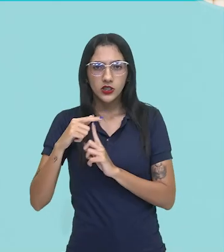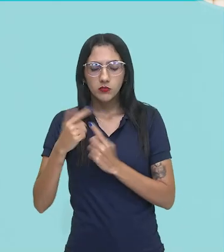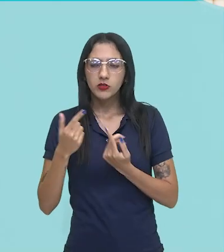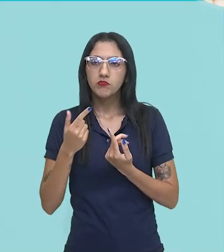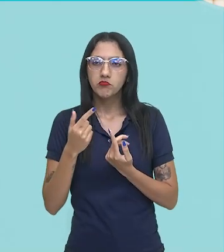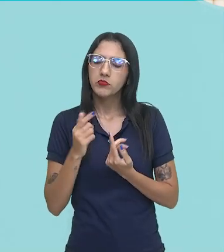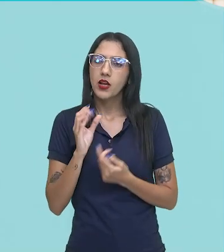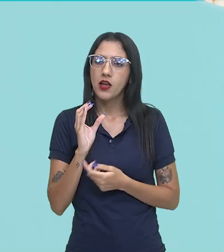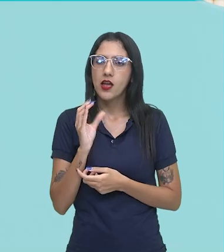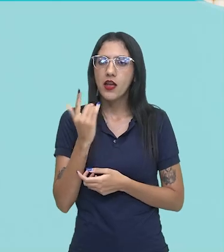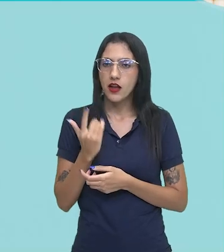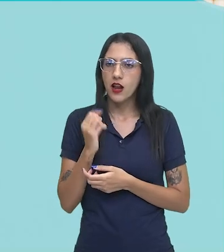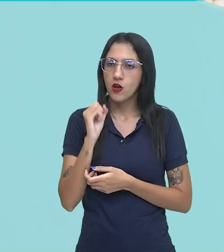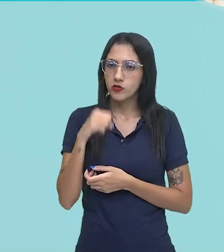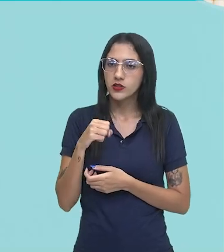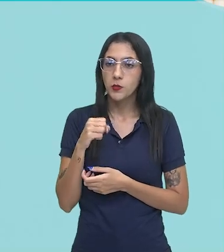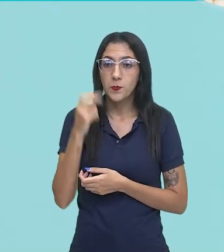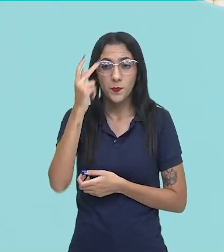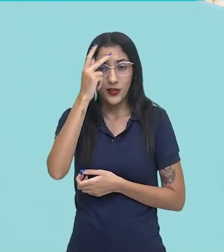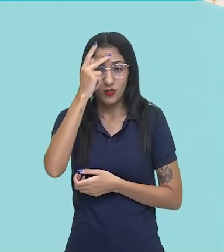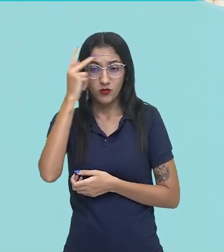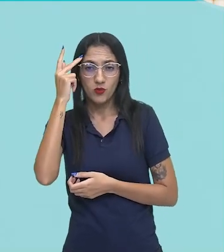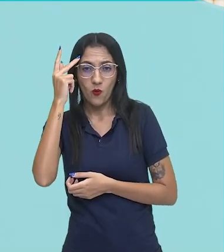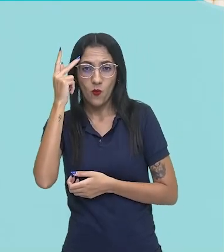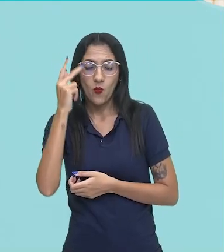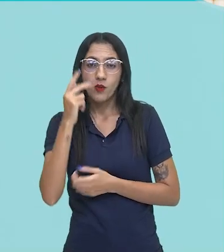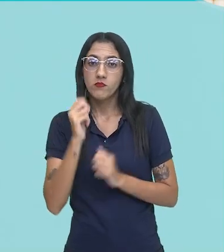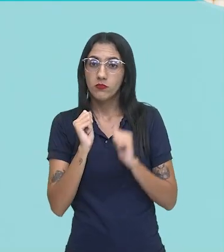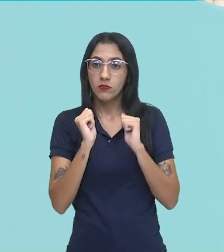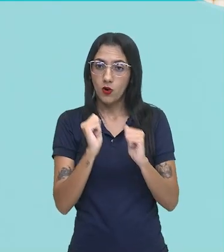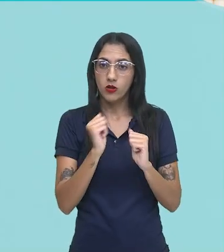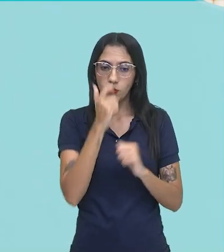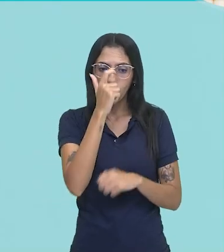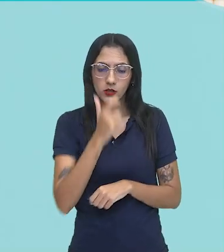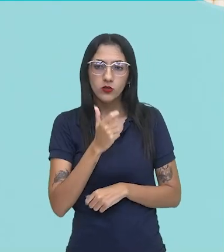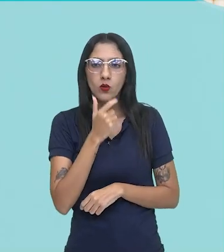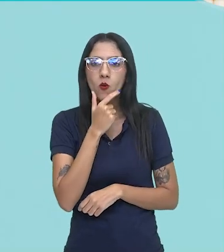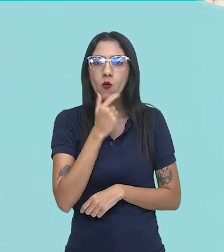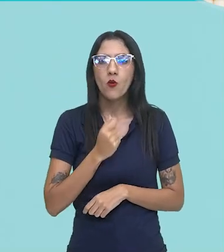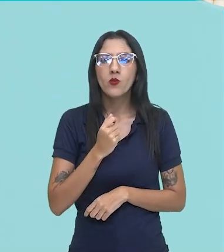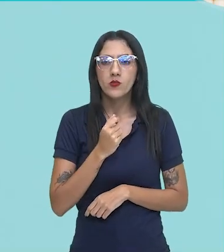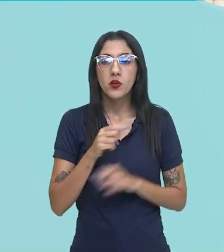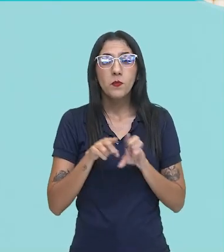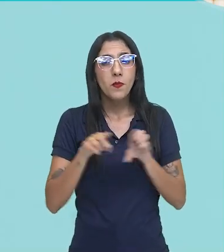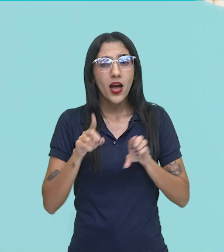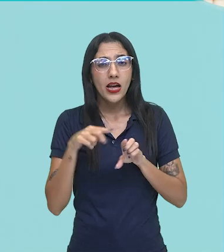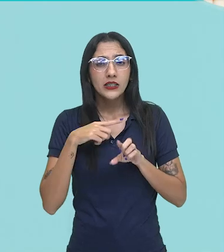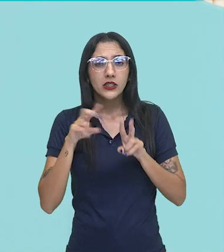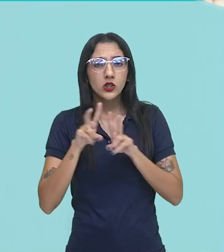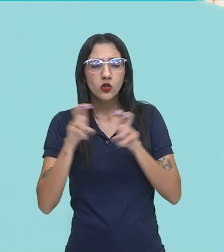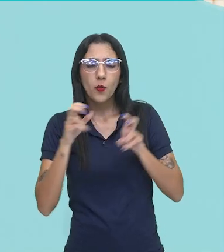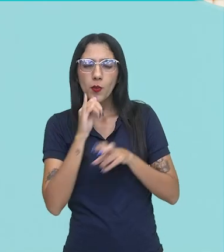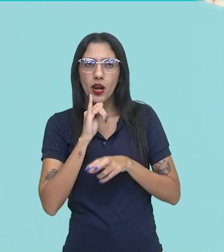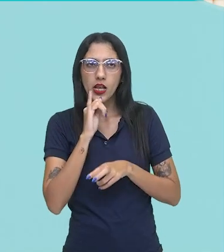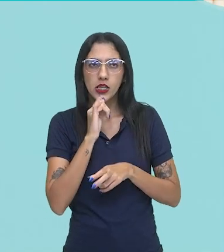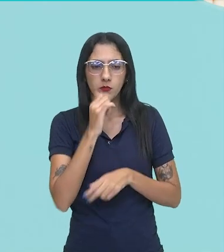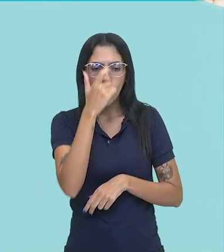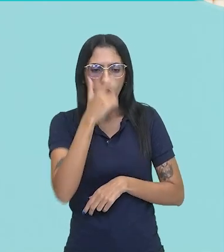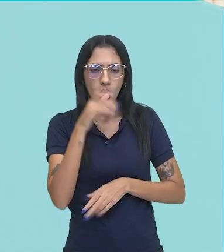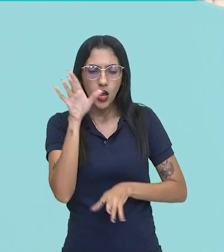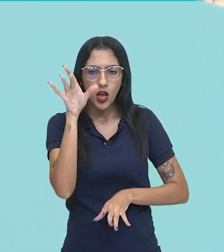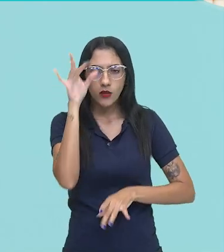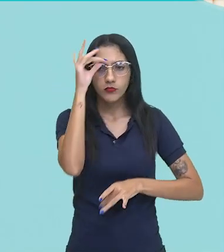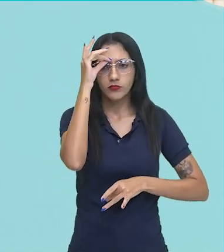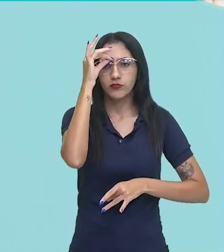claro que o trovador ele pode ser masculino, mas quando a gente fala eu lírico,